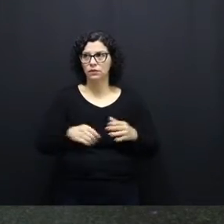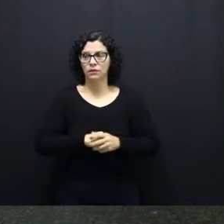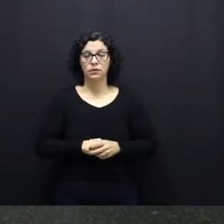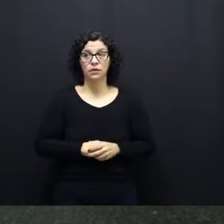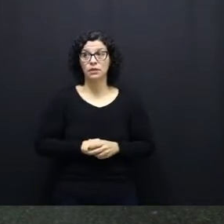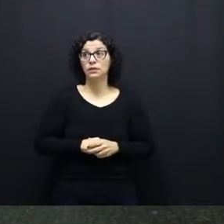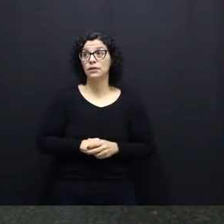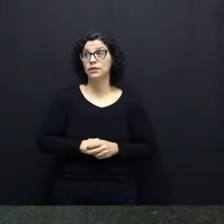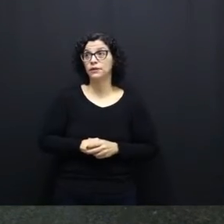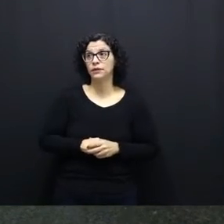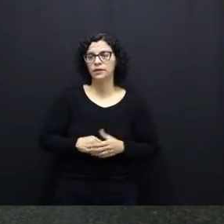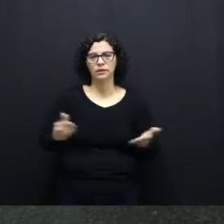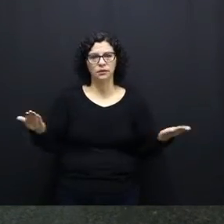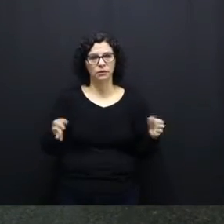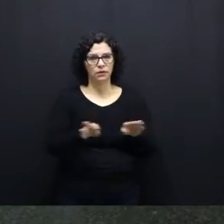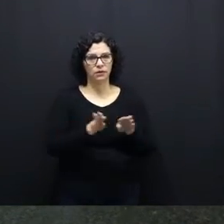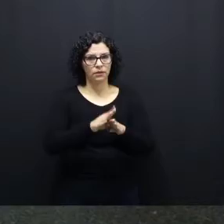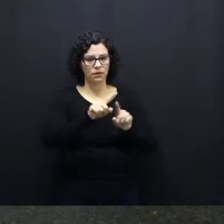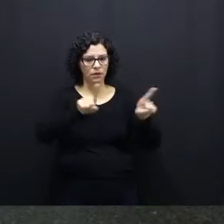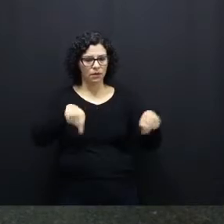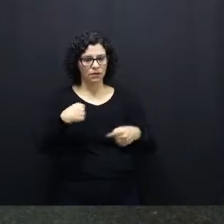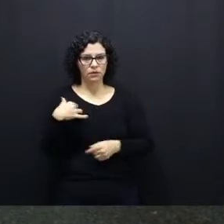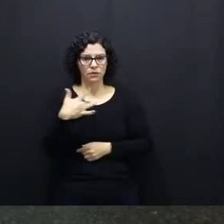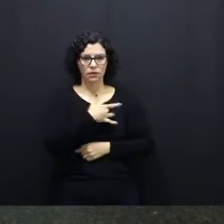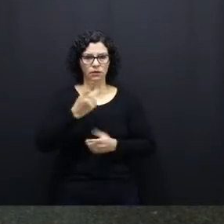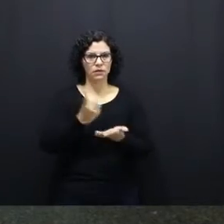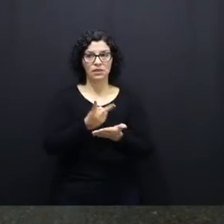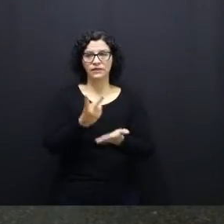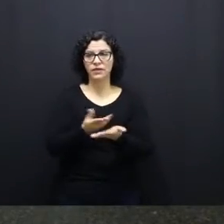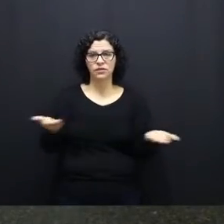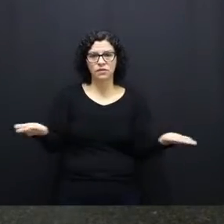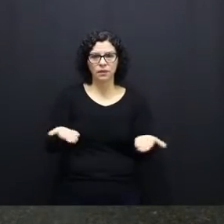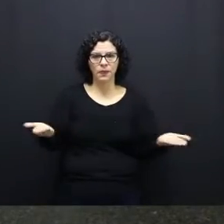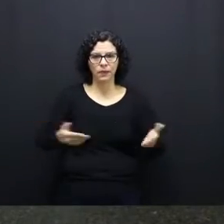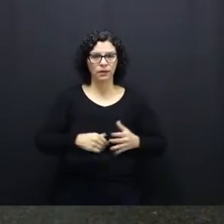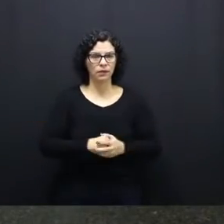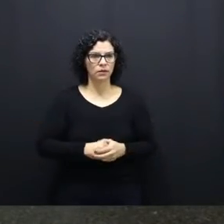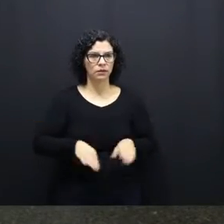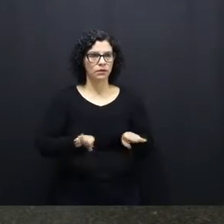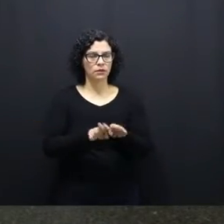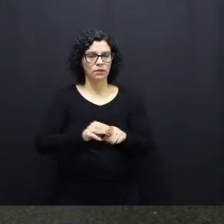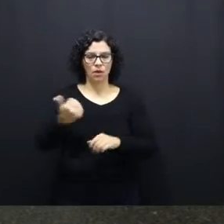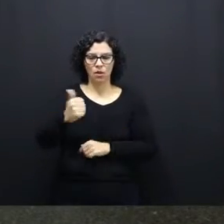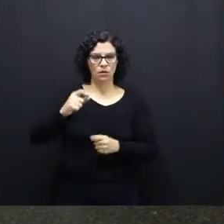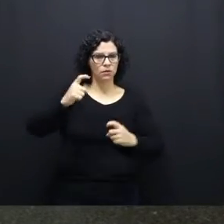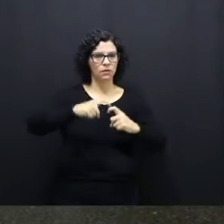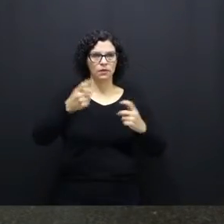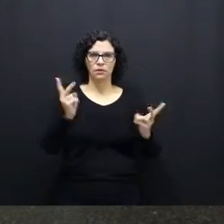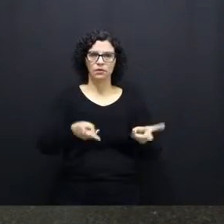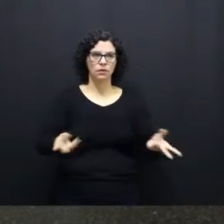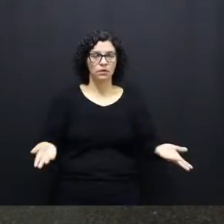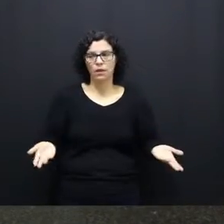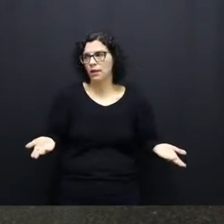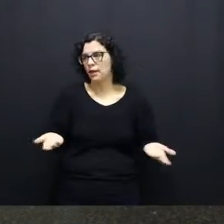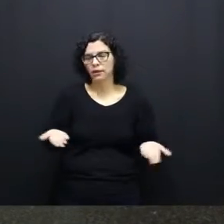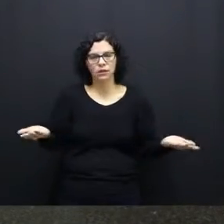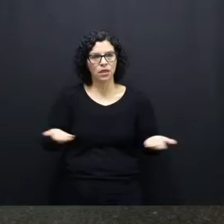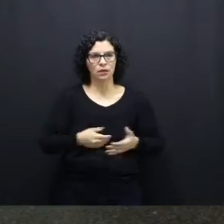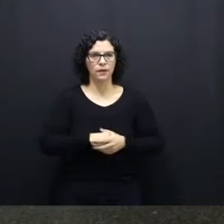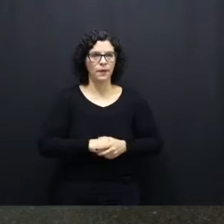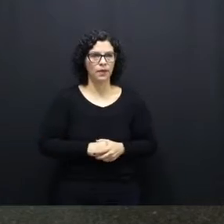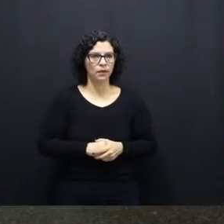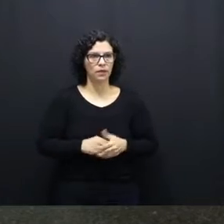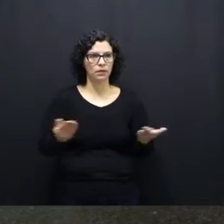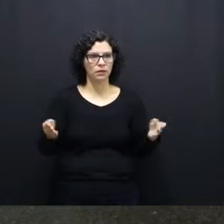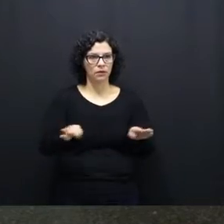nós temos hoje no quadro da Saúde básica em São José aproximadamente 10 a 11 médicos que poderiam